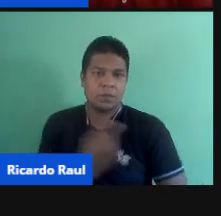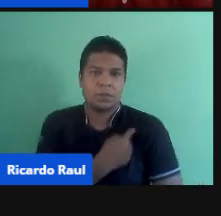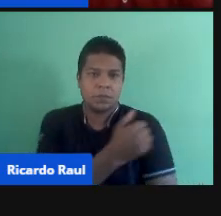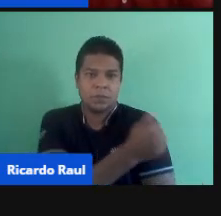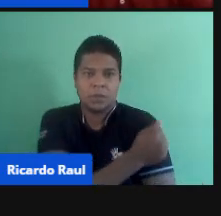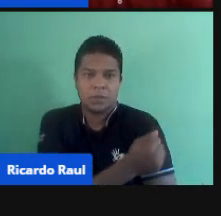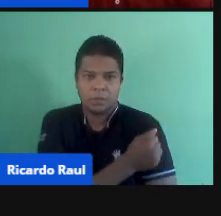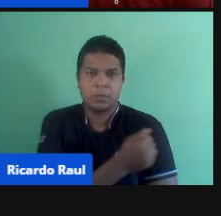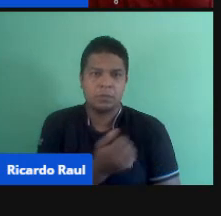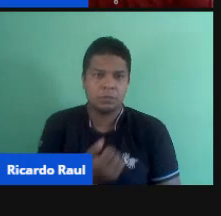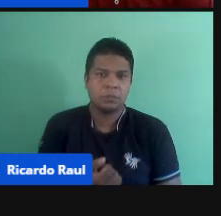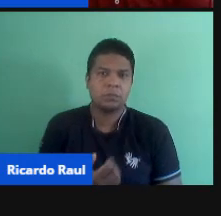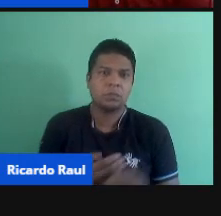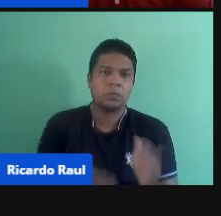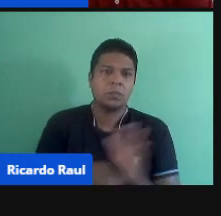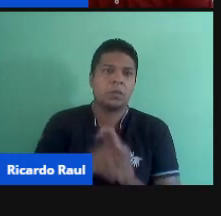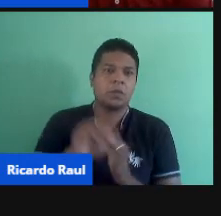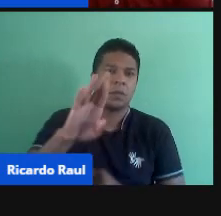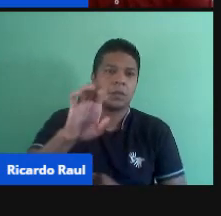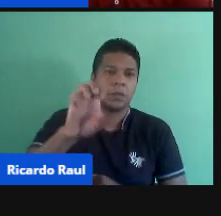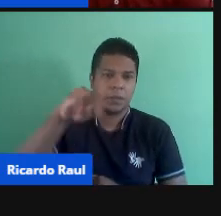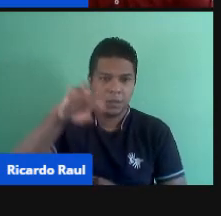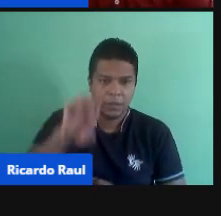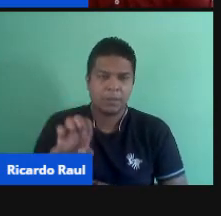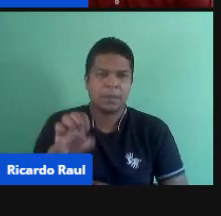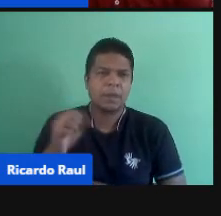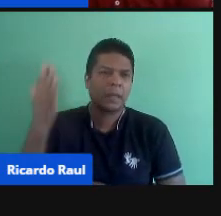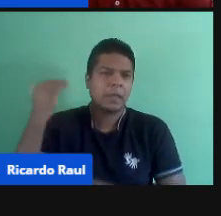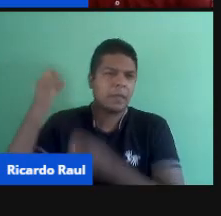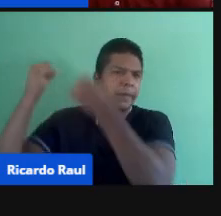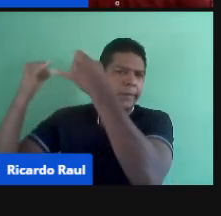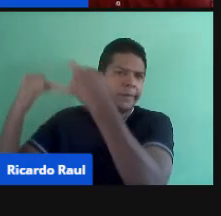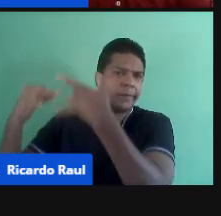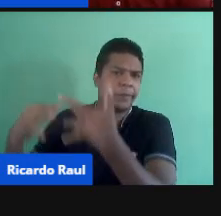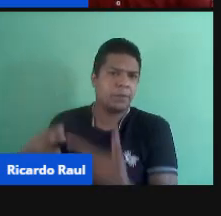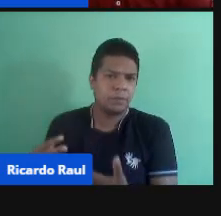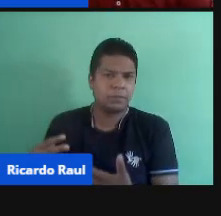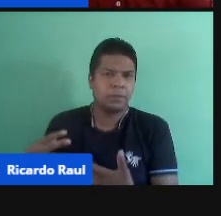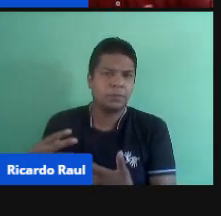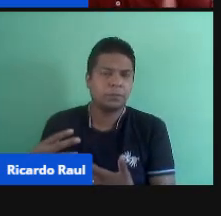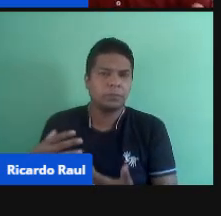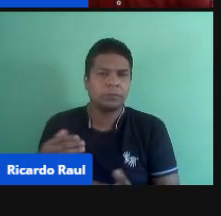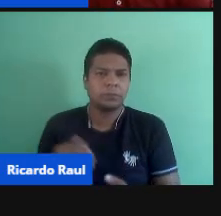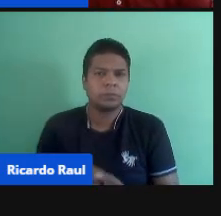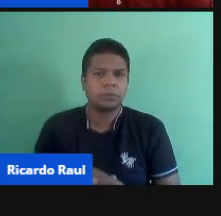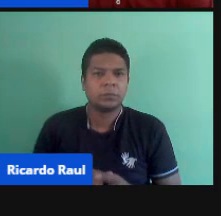REM. Então, por isso que eu disse lá atrás que a gente vai poder